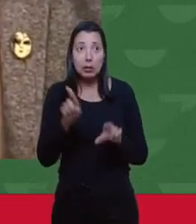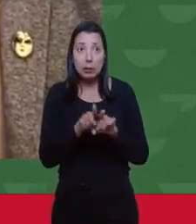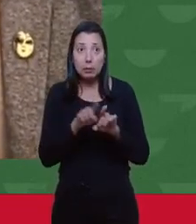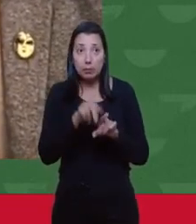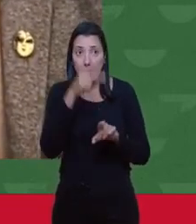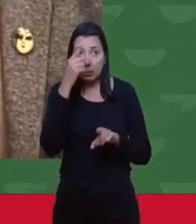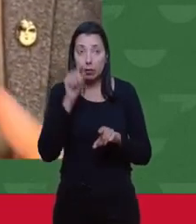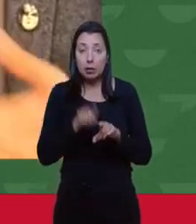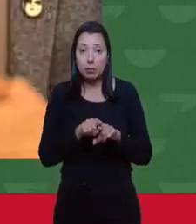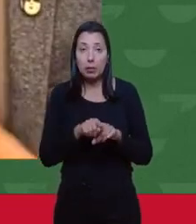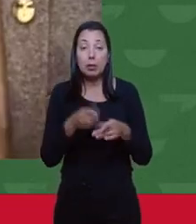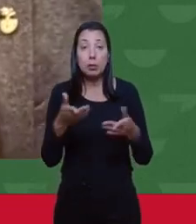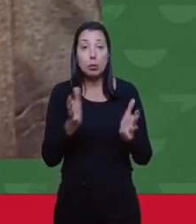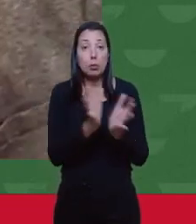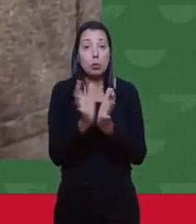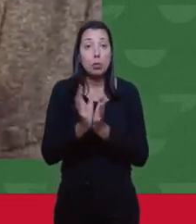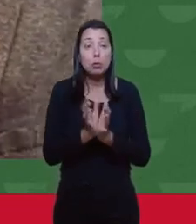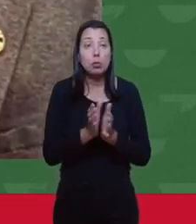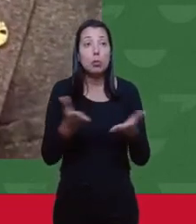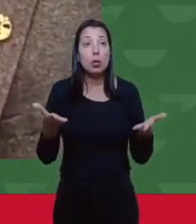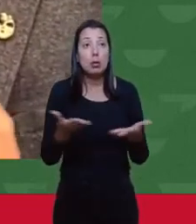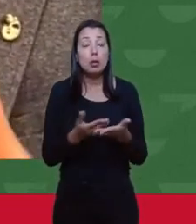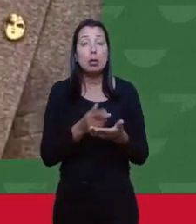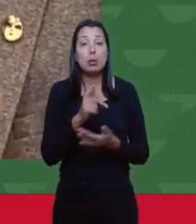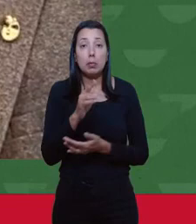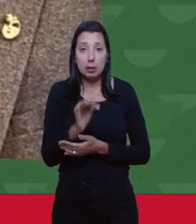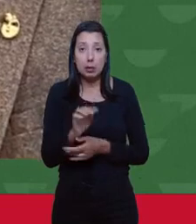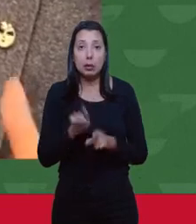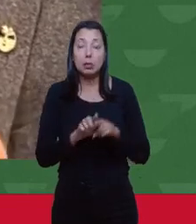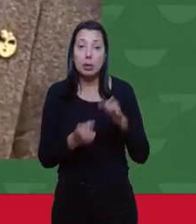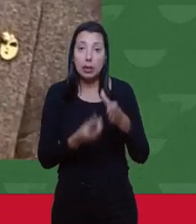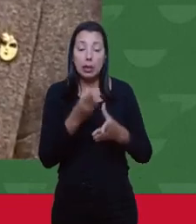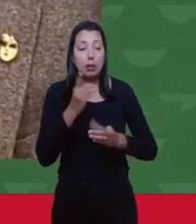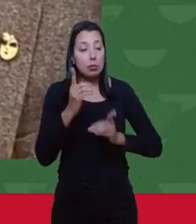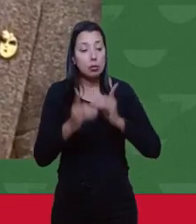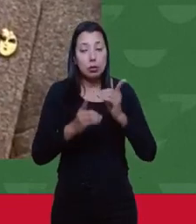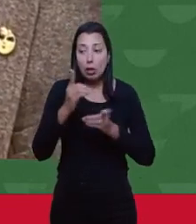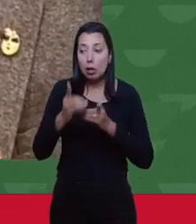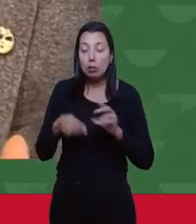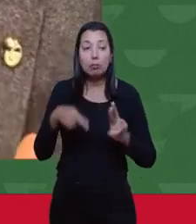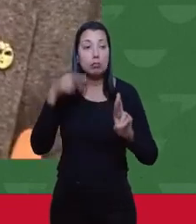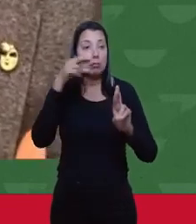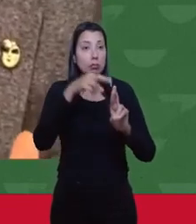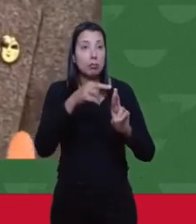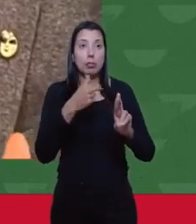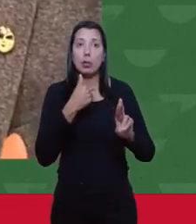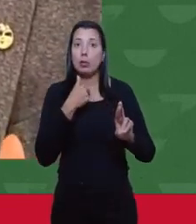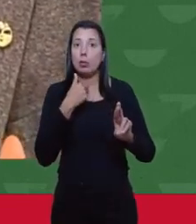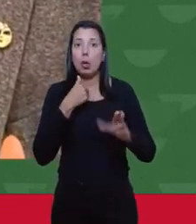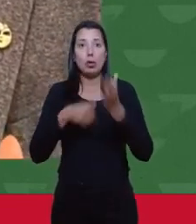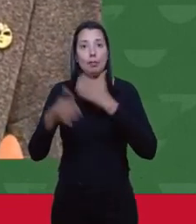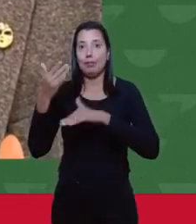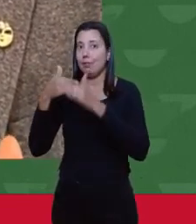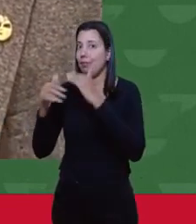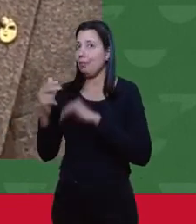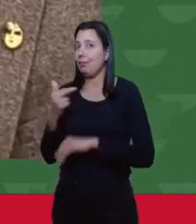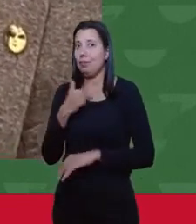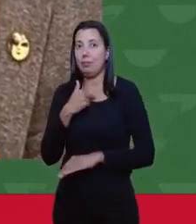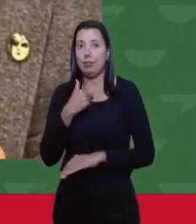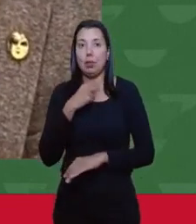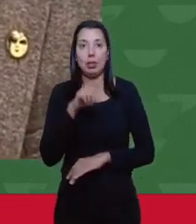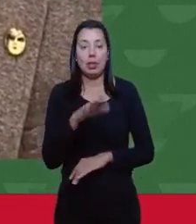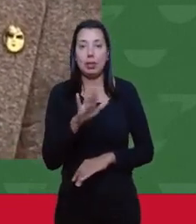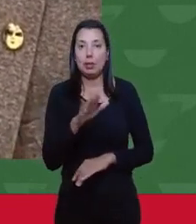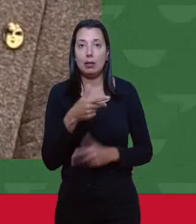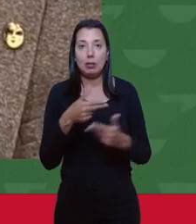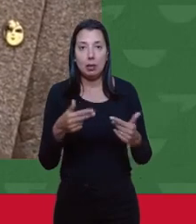figuras destacadas da bancada, agora que eu estou no PT, que eu posso estabelecer um diálogo muito mais direto, a gente não pode recuar, Bongás. Essa não é